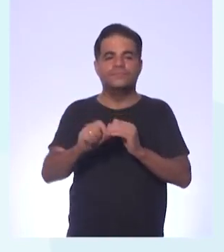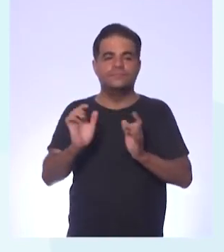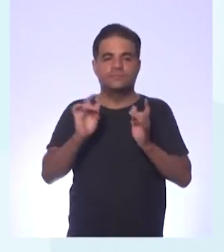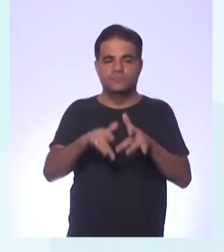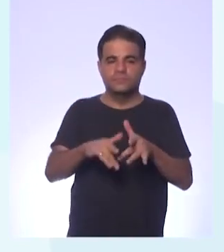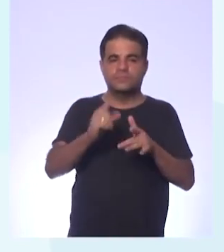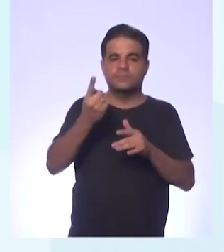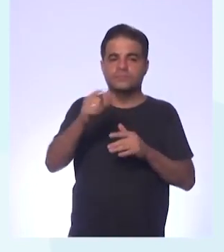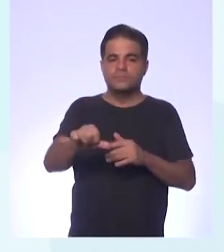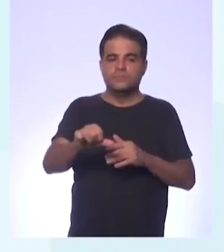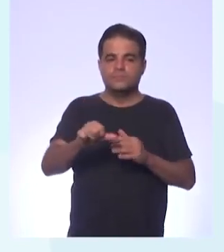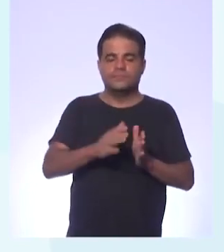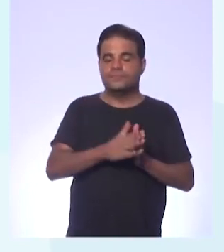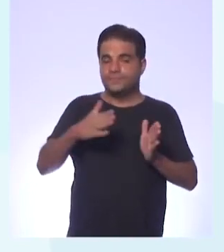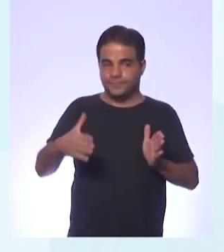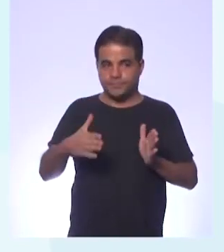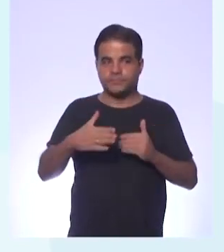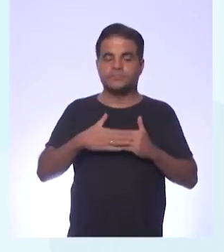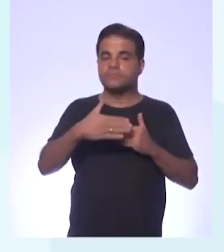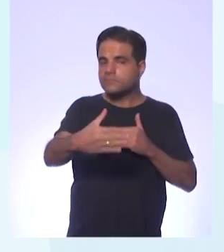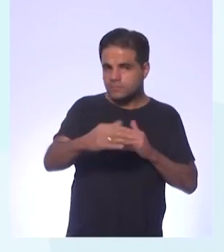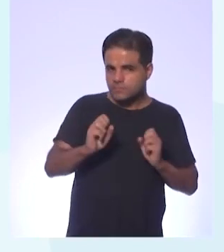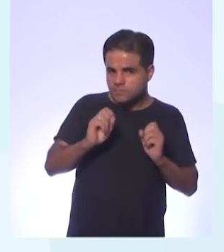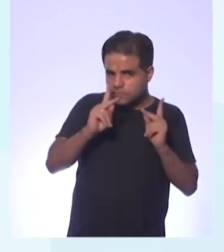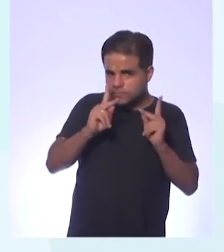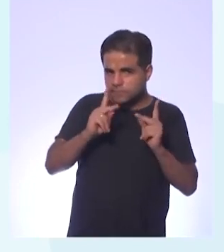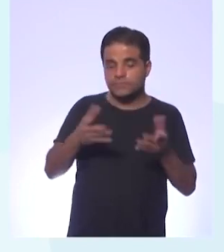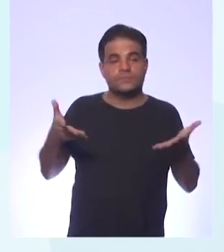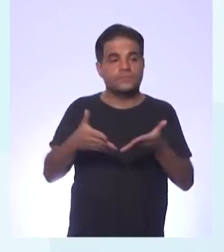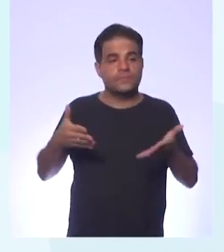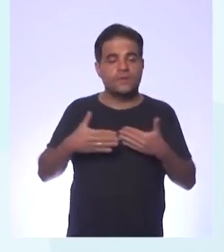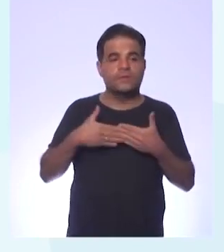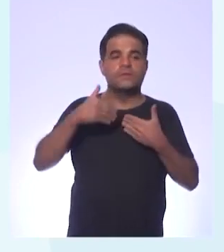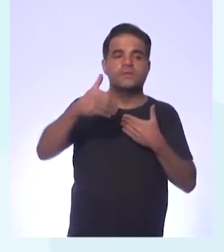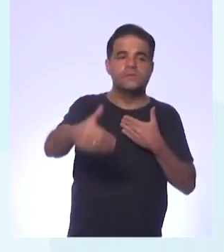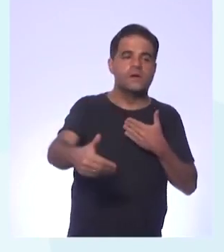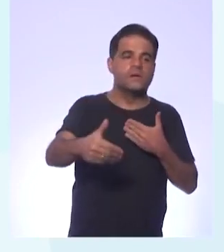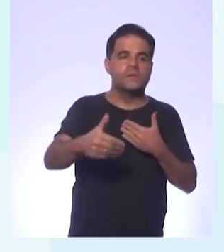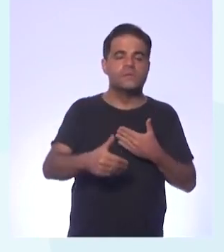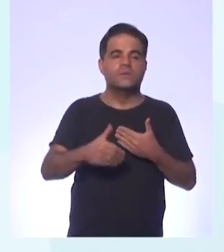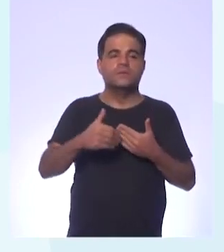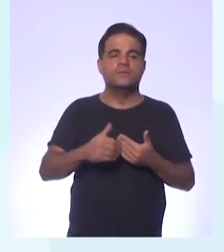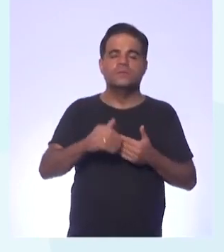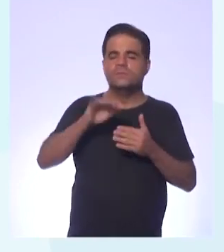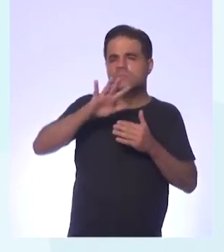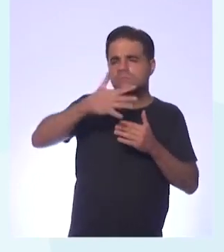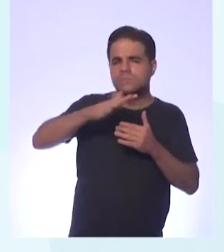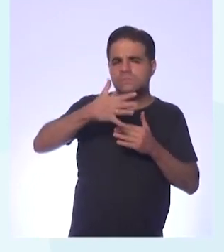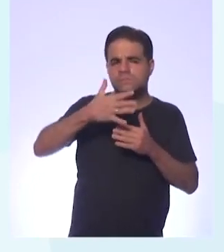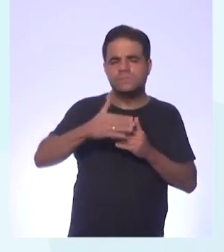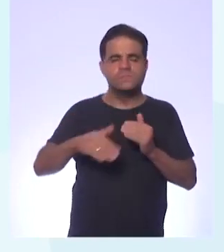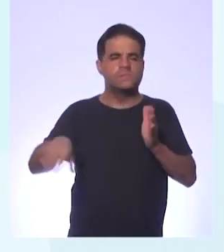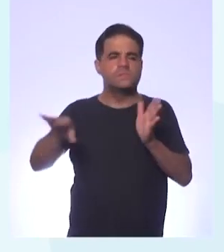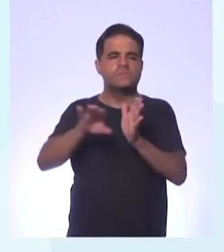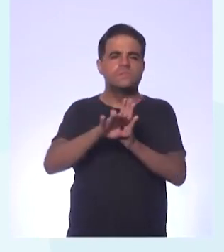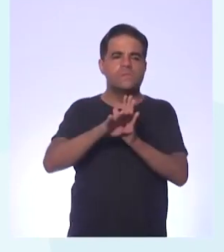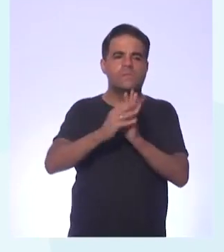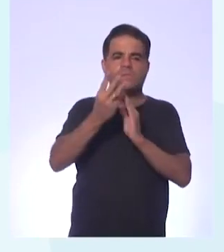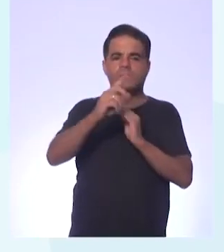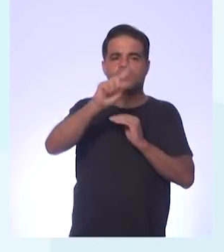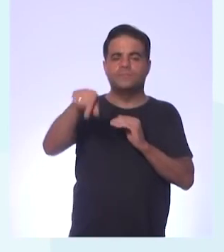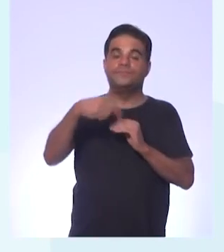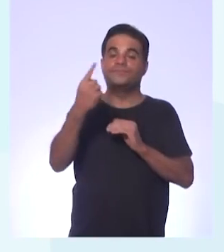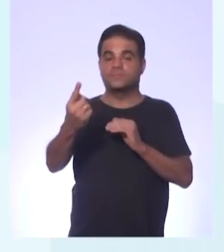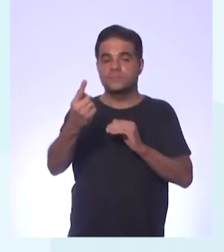sobraria 19, certo? Ok. Então, a gente vê que aqui deu aproximadamente, vou arredondar aí com 3,1. Tá